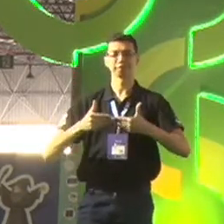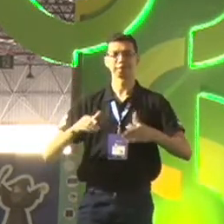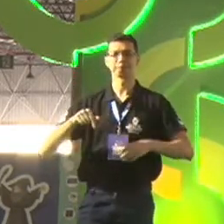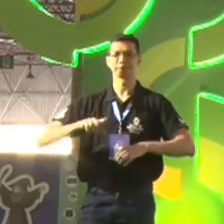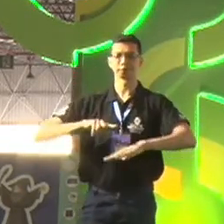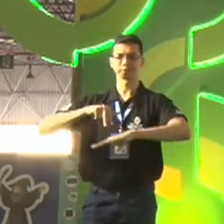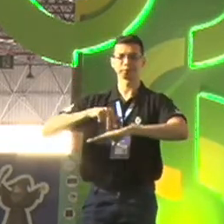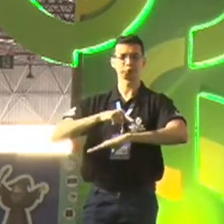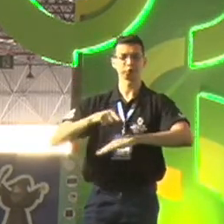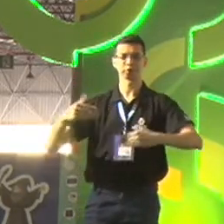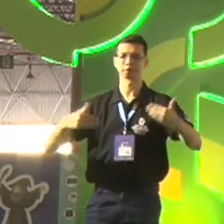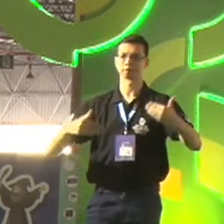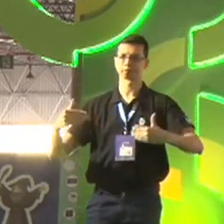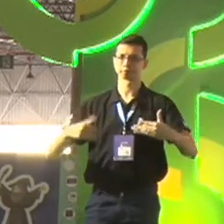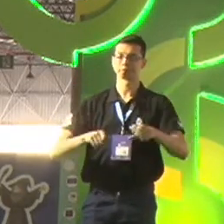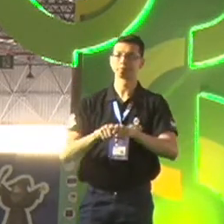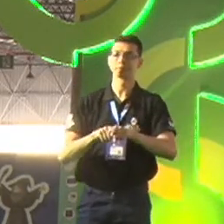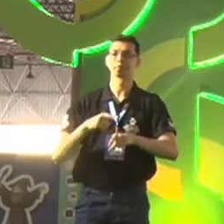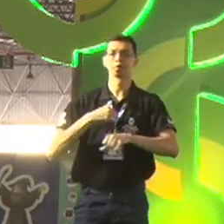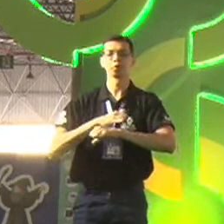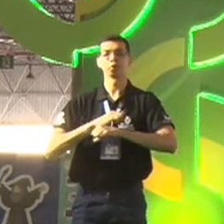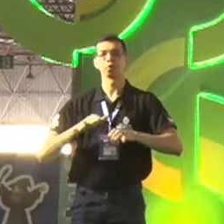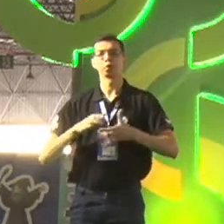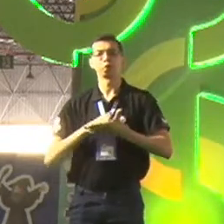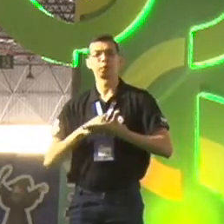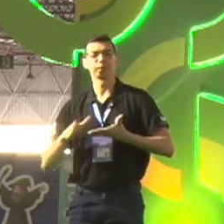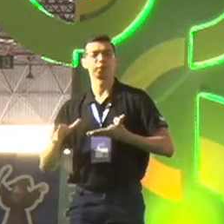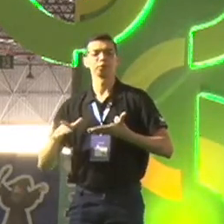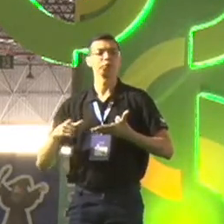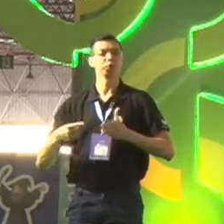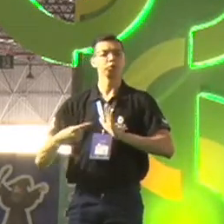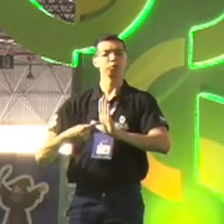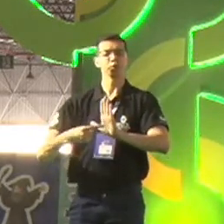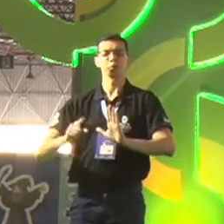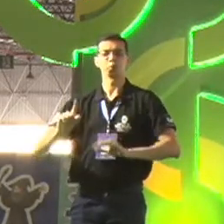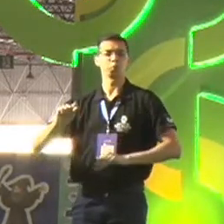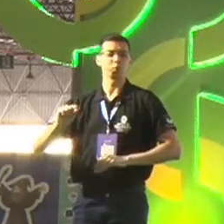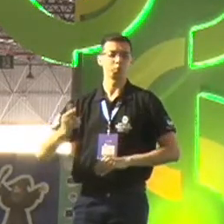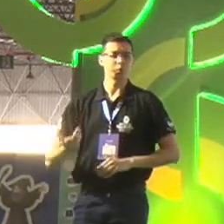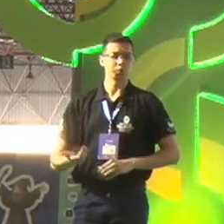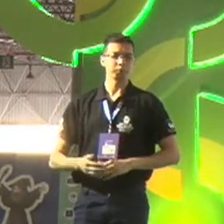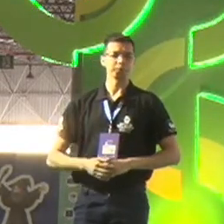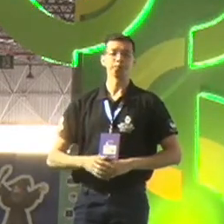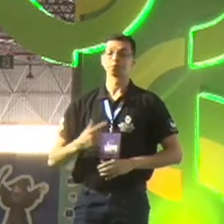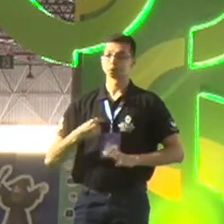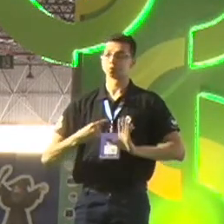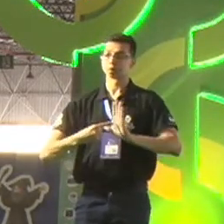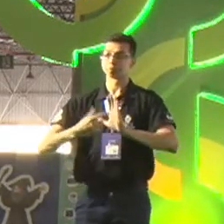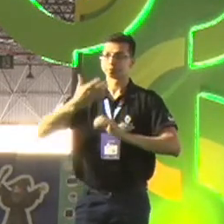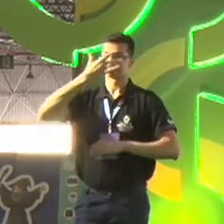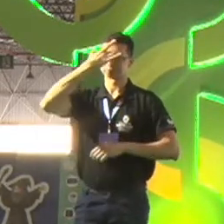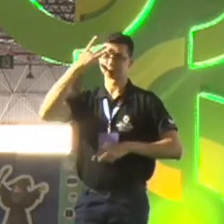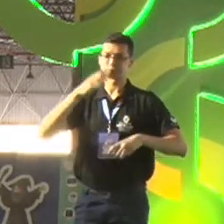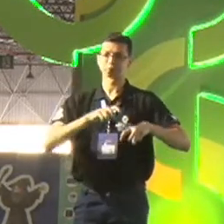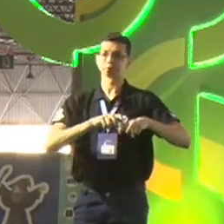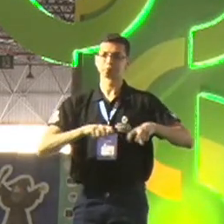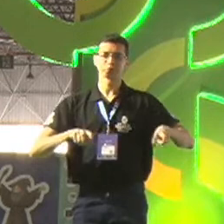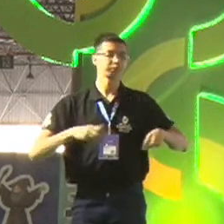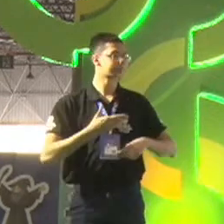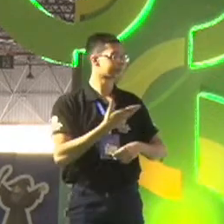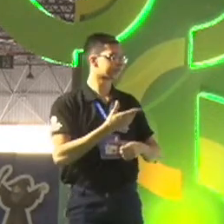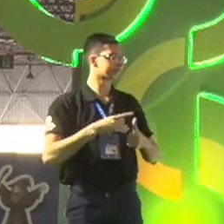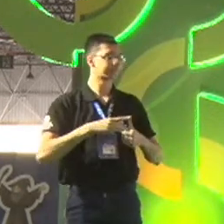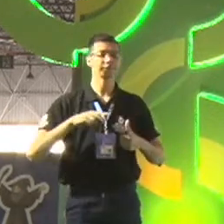aqui vou começar logo apresentando o pessoal não era por favor Nicole